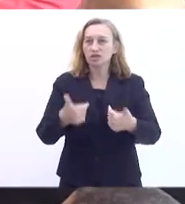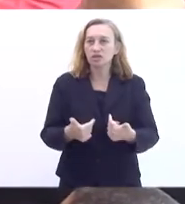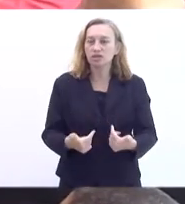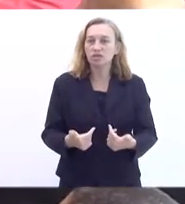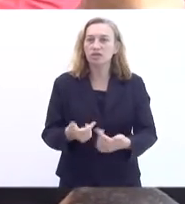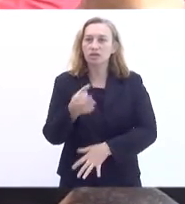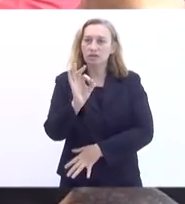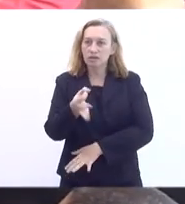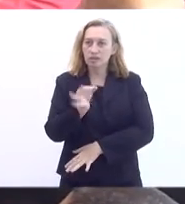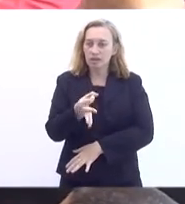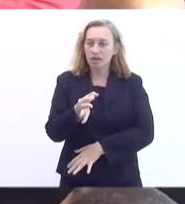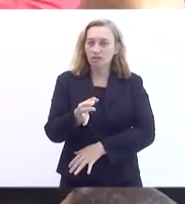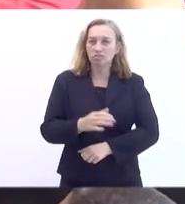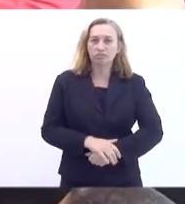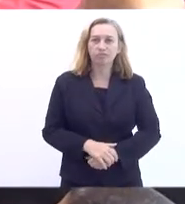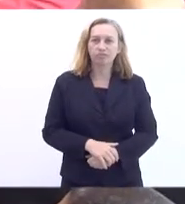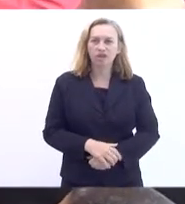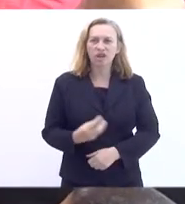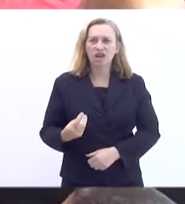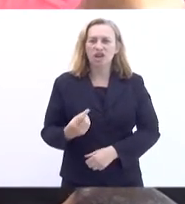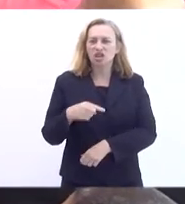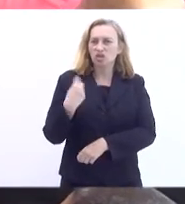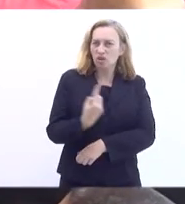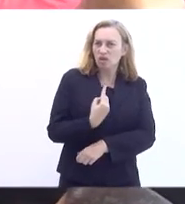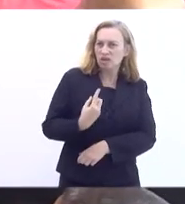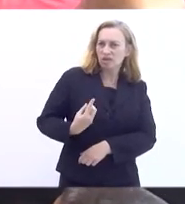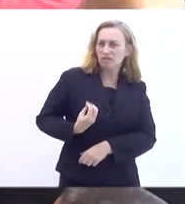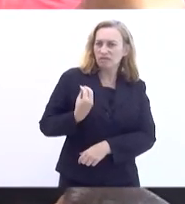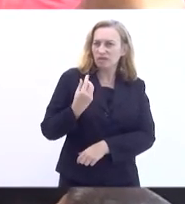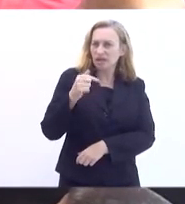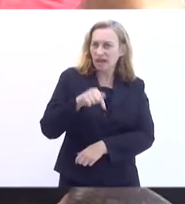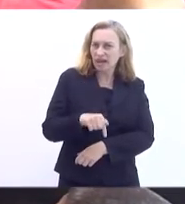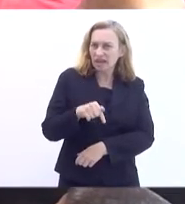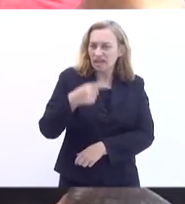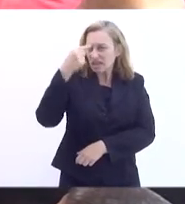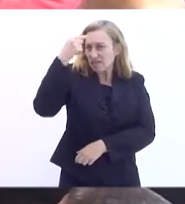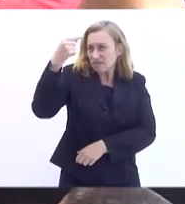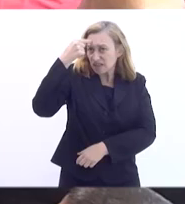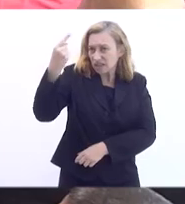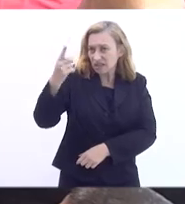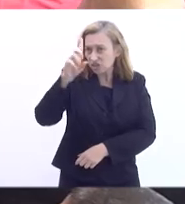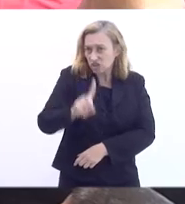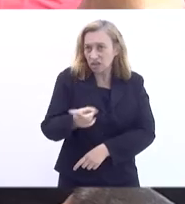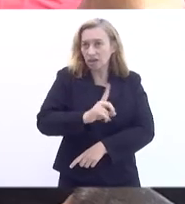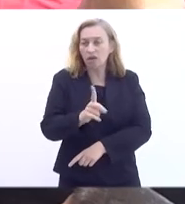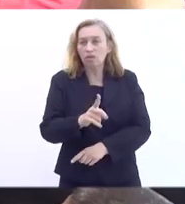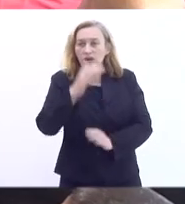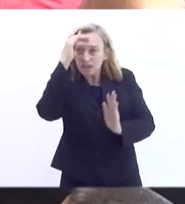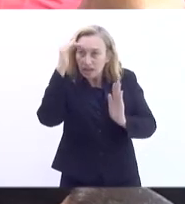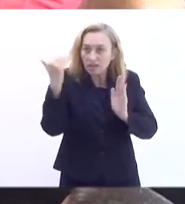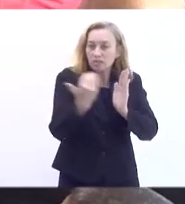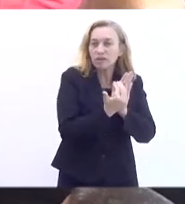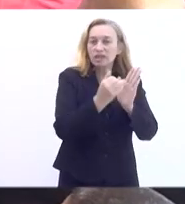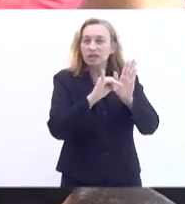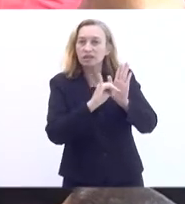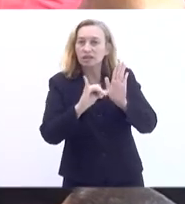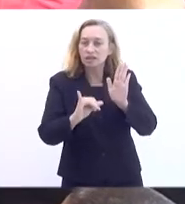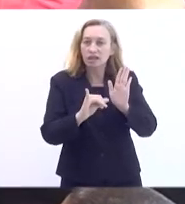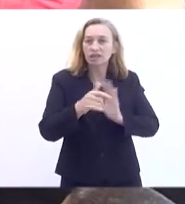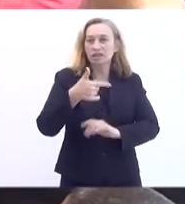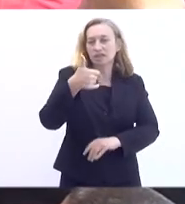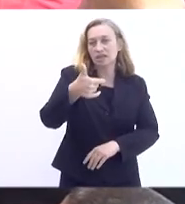para a situação a gente não tá aqui inventando um direito a gente tá aqui a querendo que o edital seja respeitado ainda